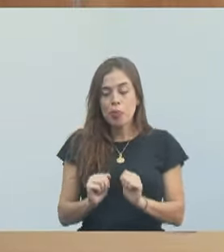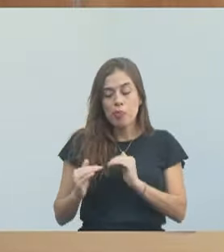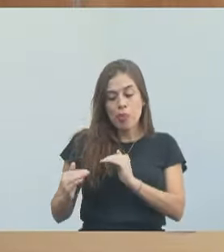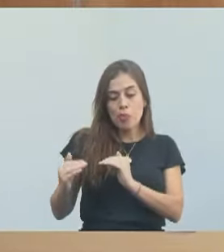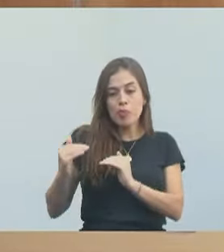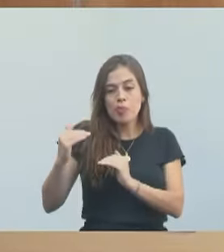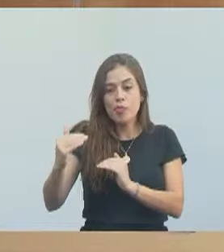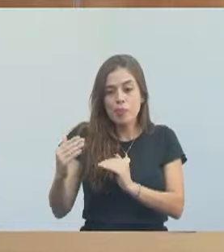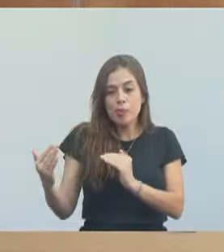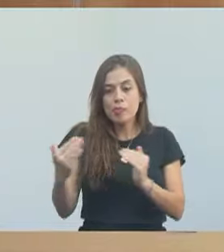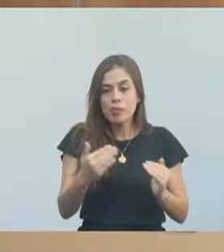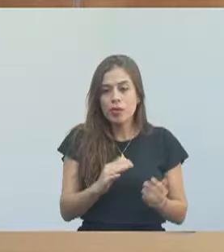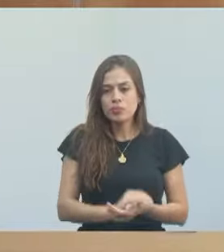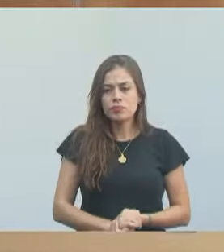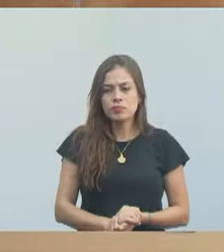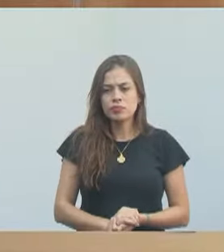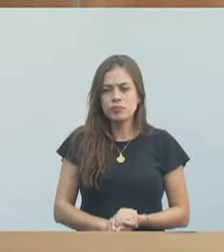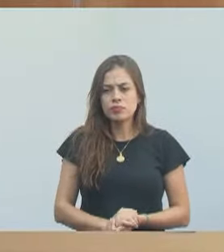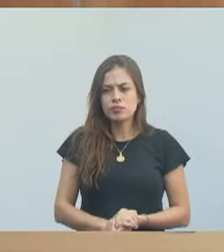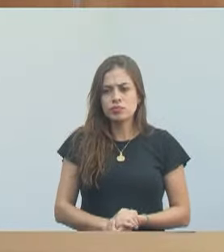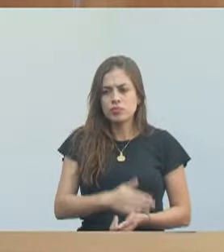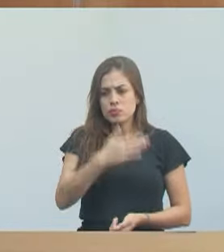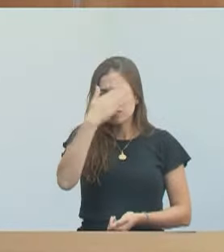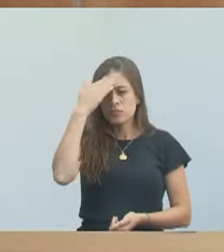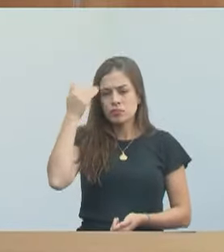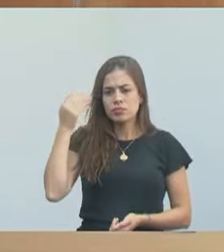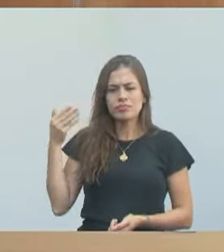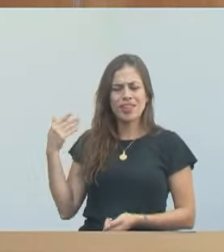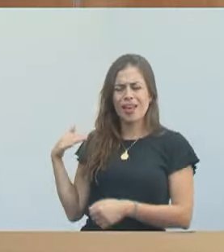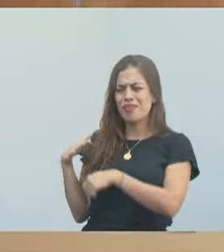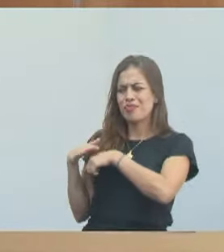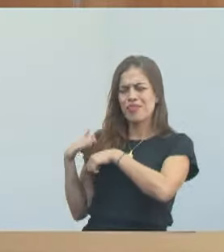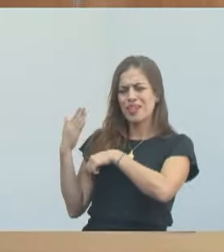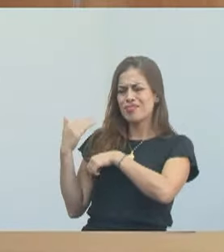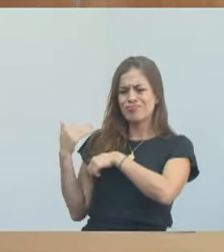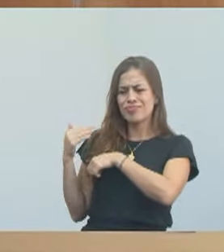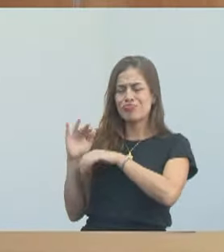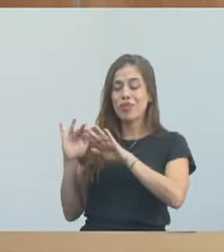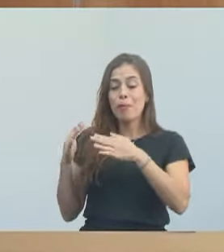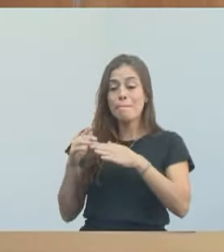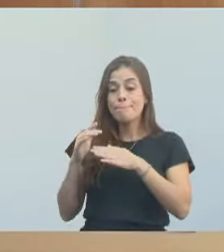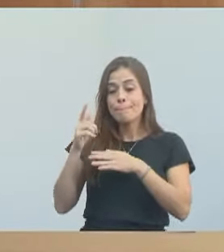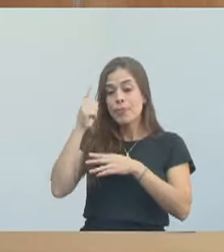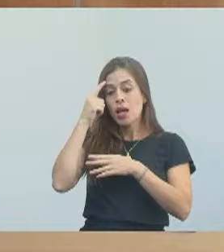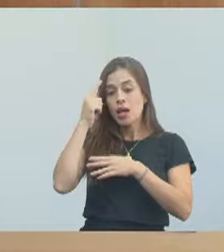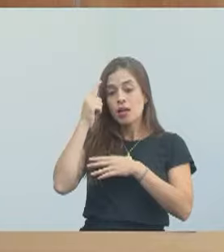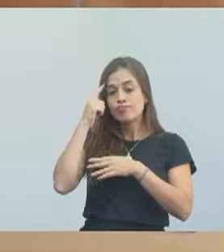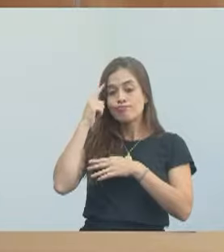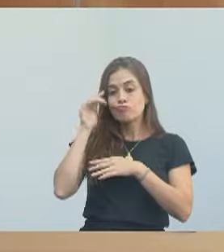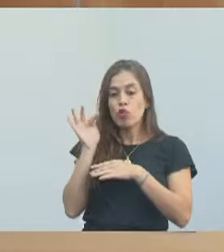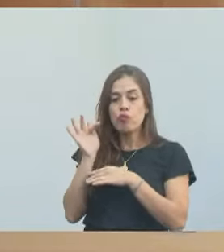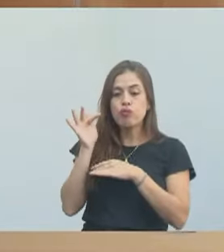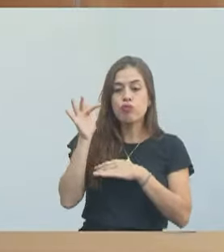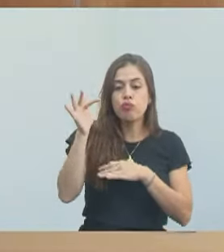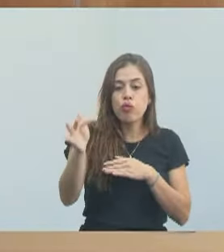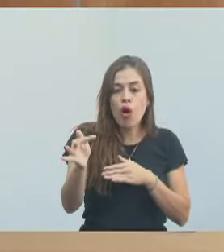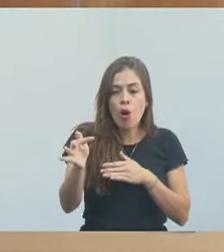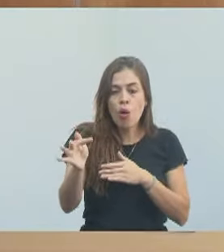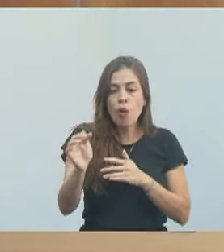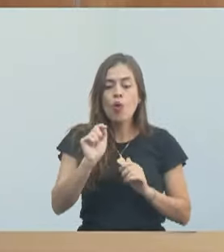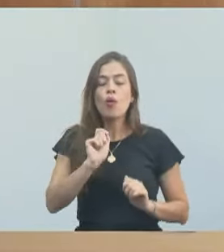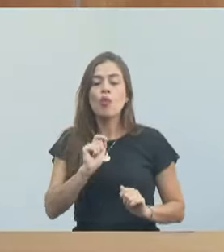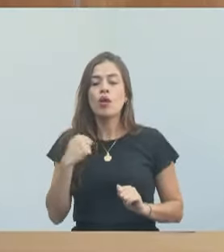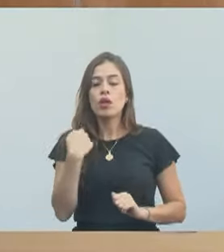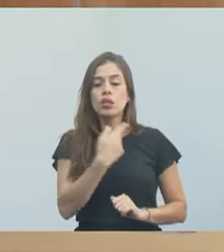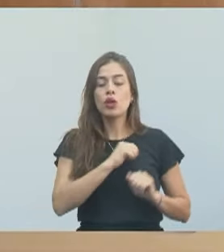para frente, esquece o que não foi feito. Vamos pensar daqui para frente, o que nós vamos